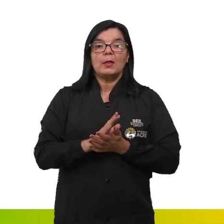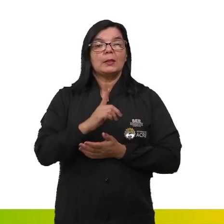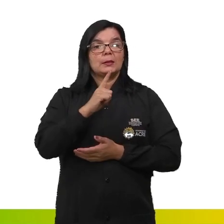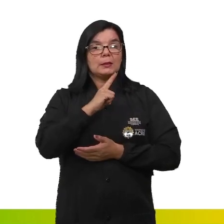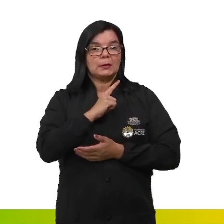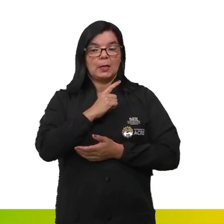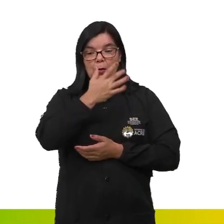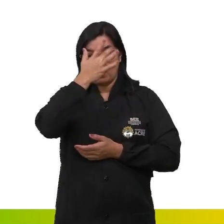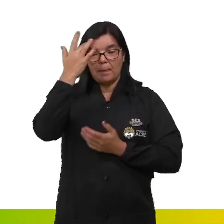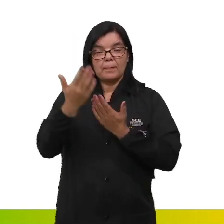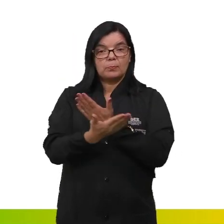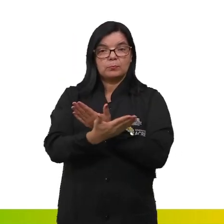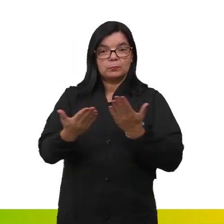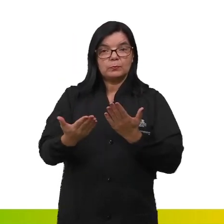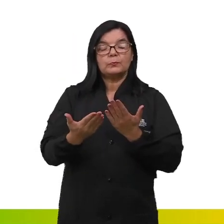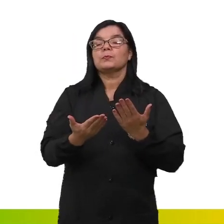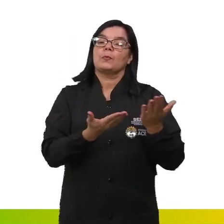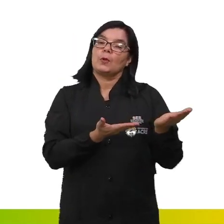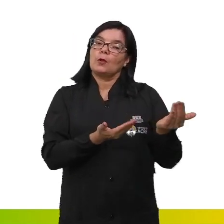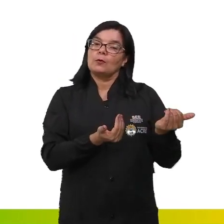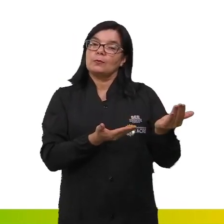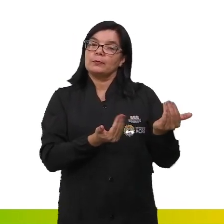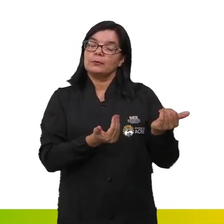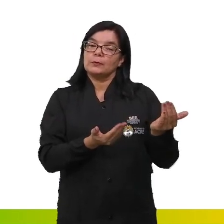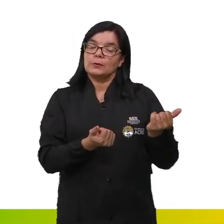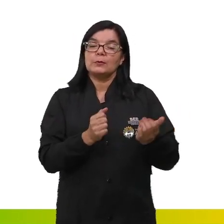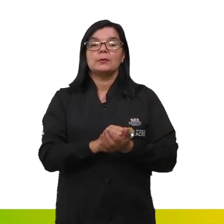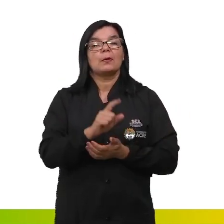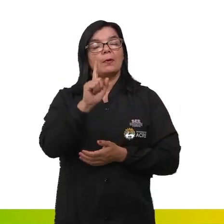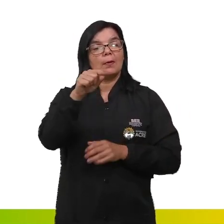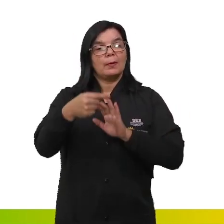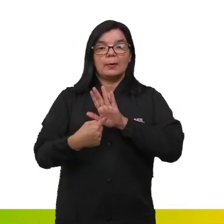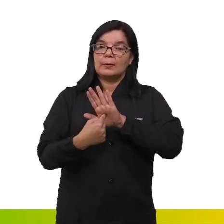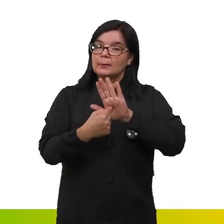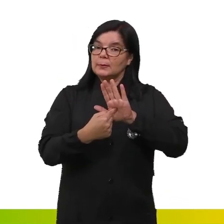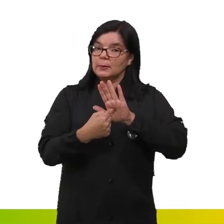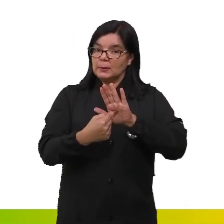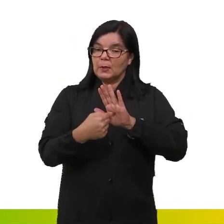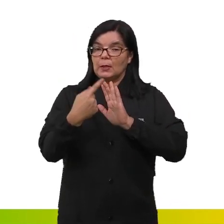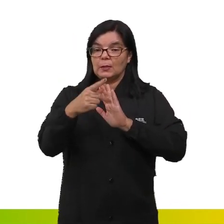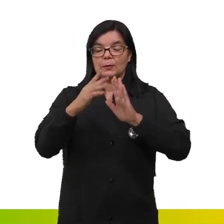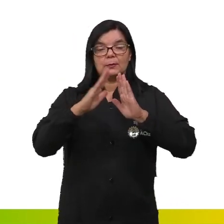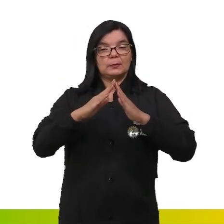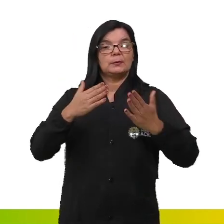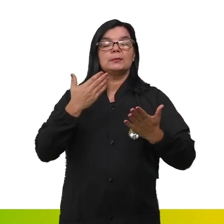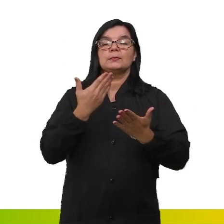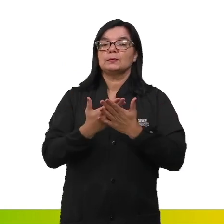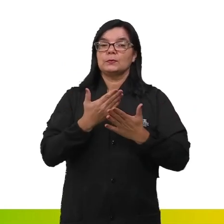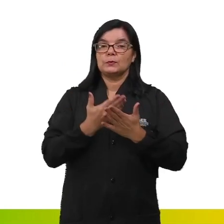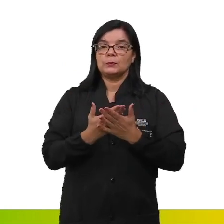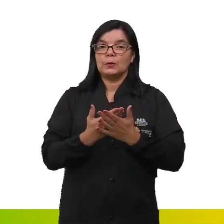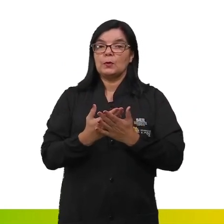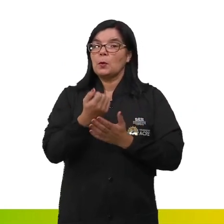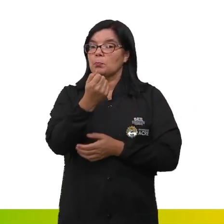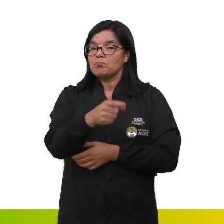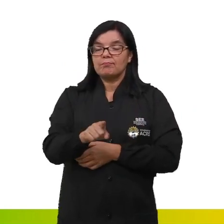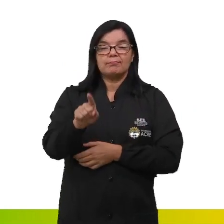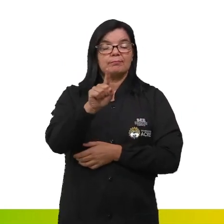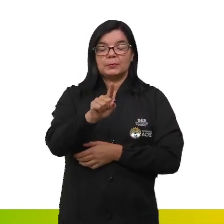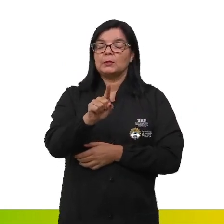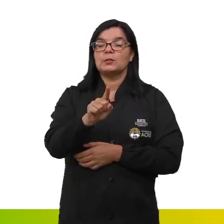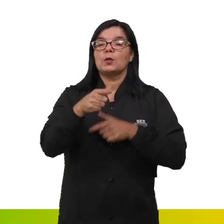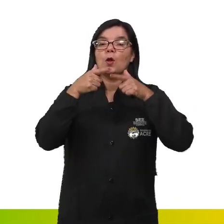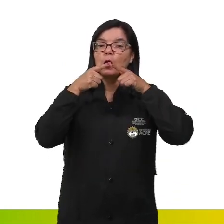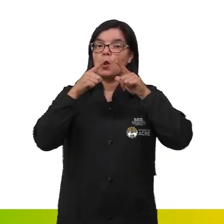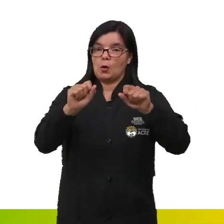tenho um público aqui jovem. É uma apresentação aqui na sua escola. Então, você não precisa usar uma